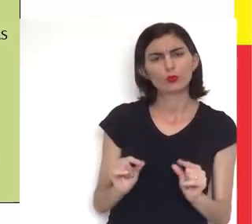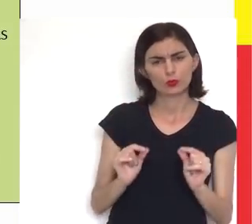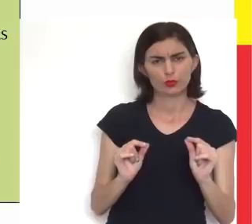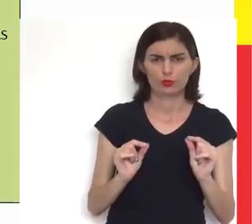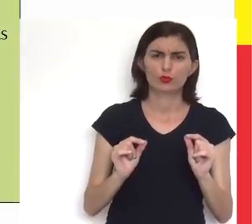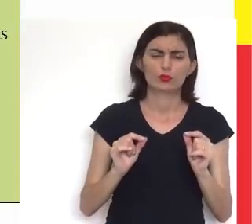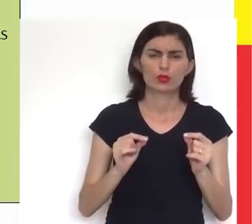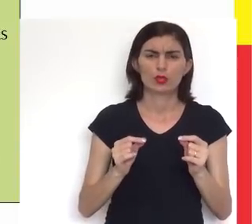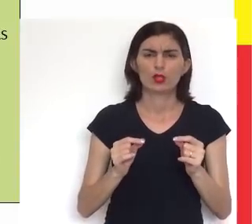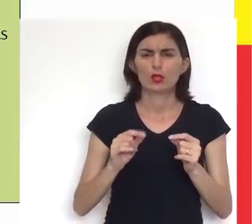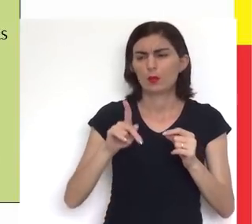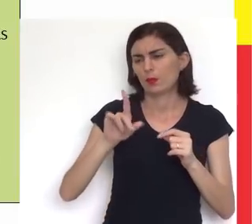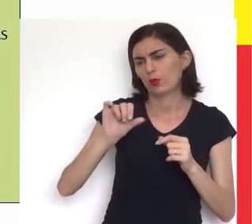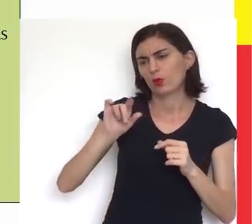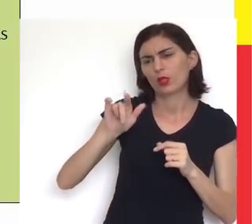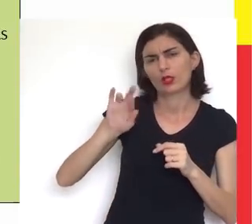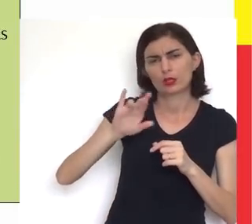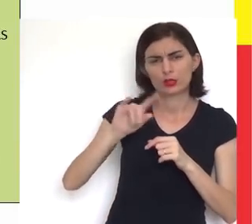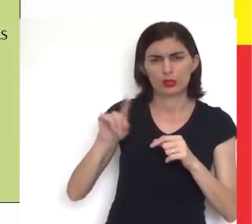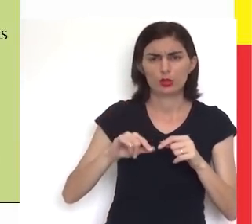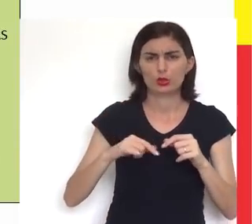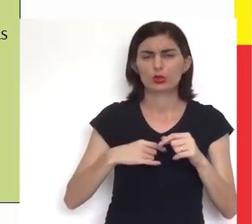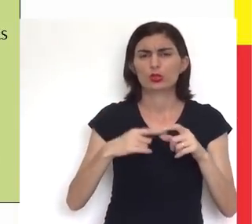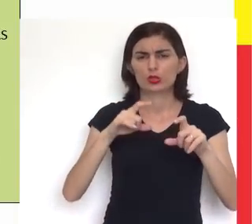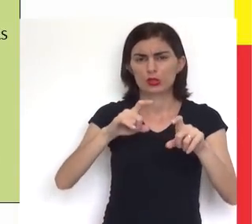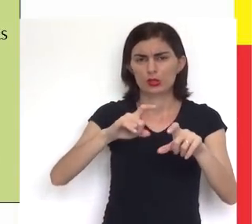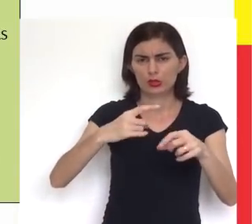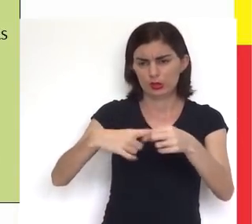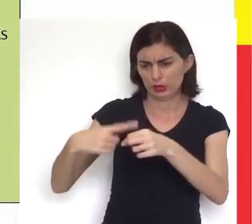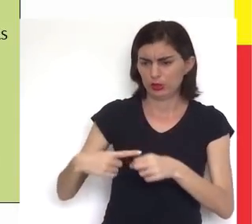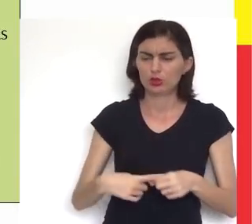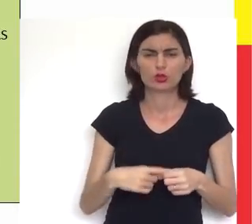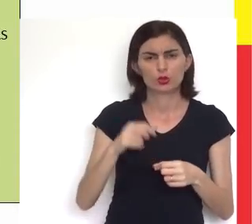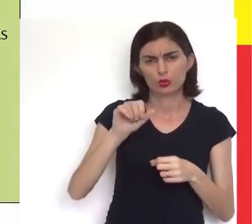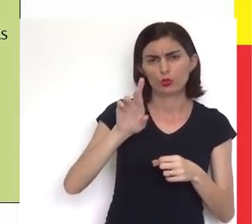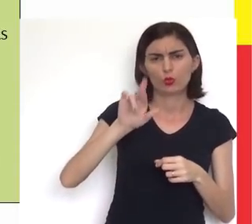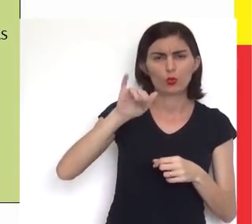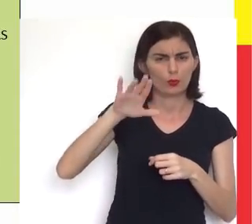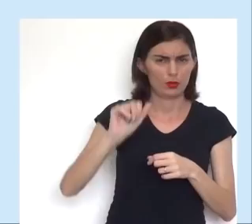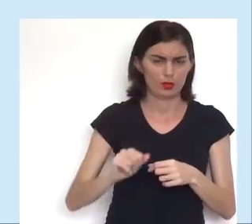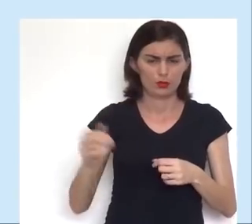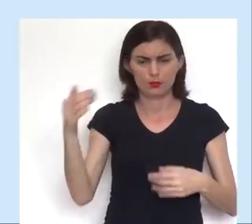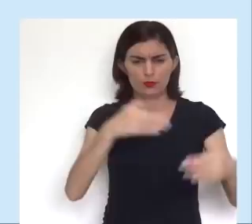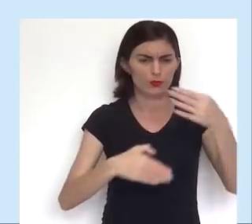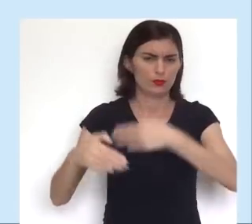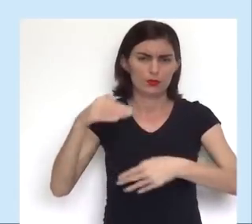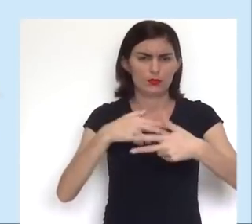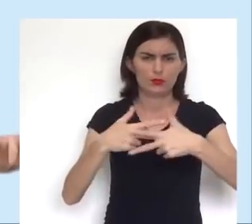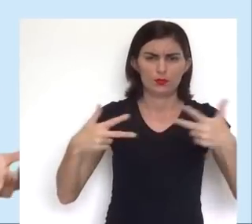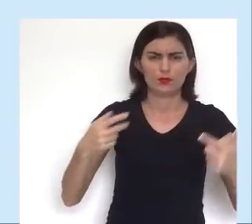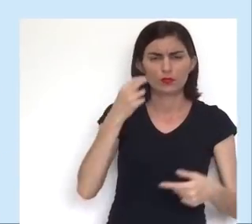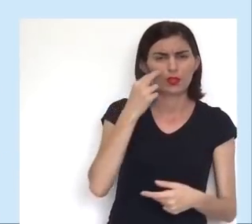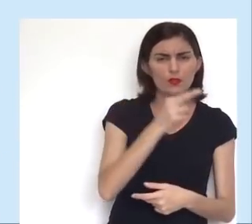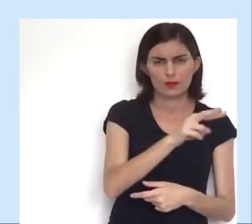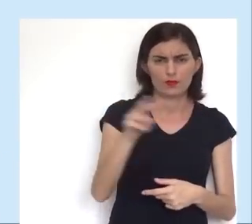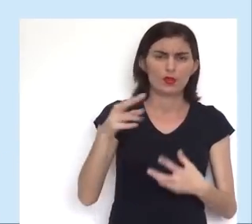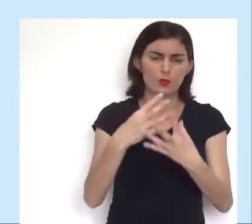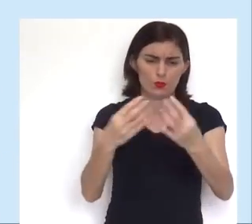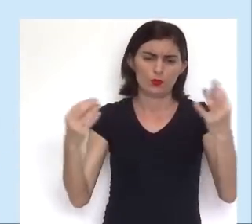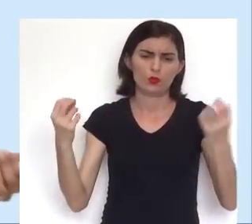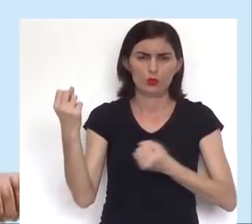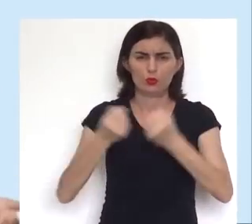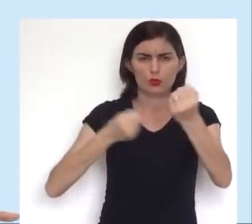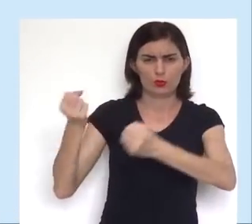redução polarizada dos centros urbanos. Então, quando você participa de algum evento, você vê que existem